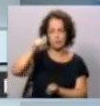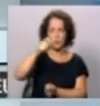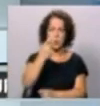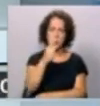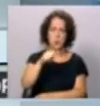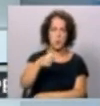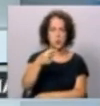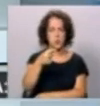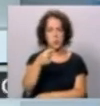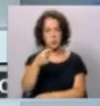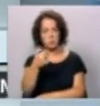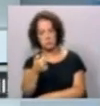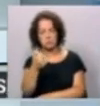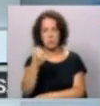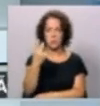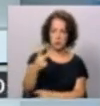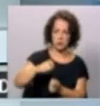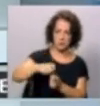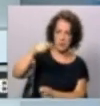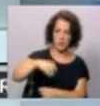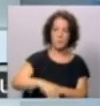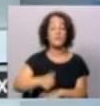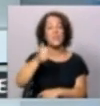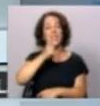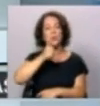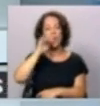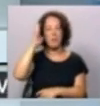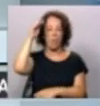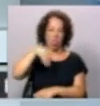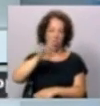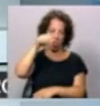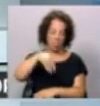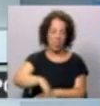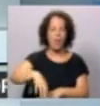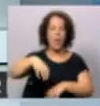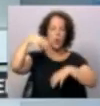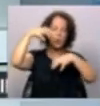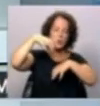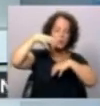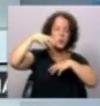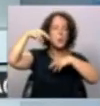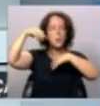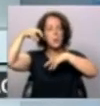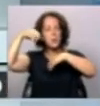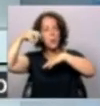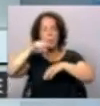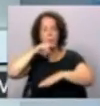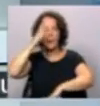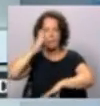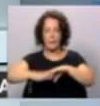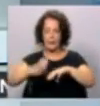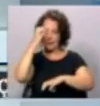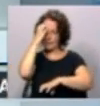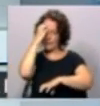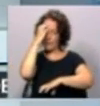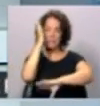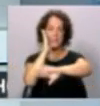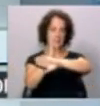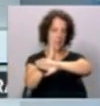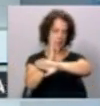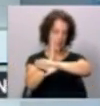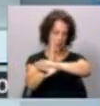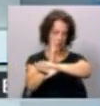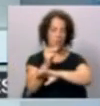2. Nos Açores, aqui situação de instabilidade, períodos de chuva ou aguaceiros podem ser localmente fortes nos grupos central e